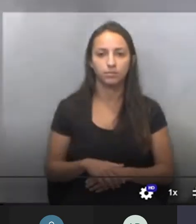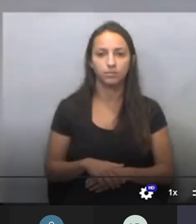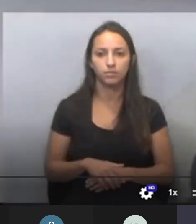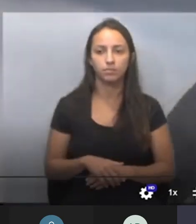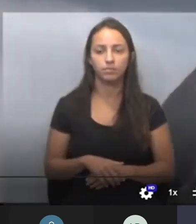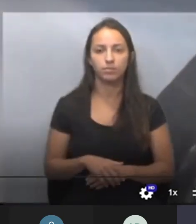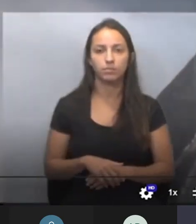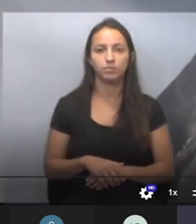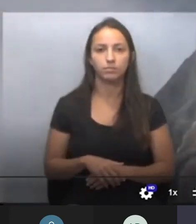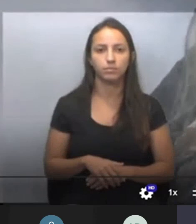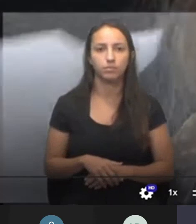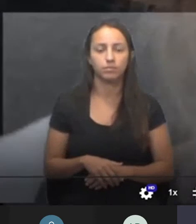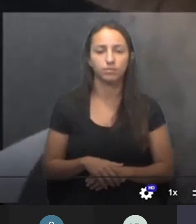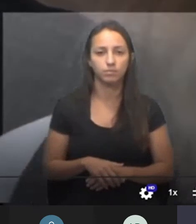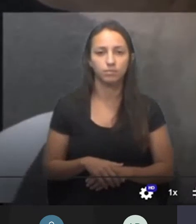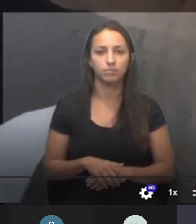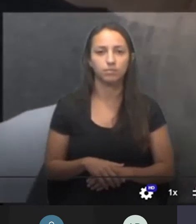Vamos lá.